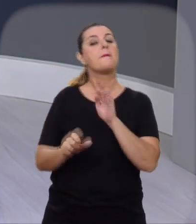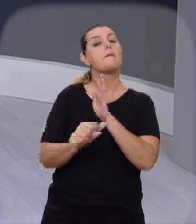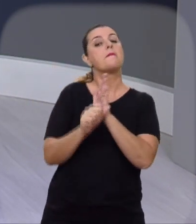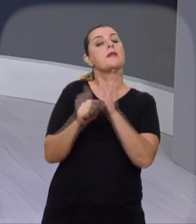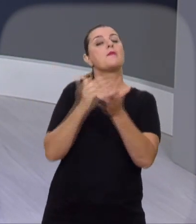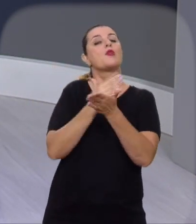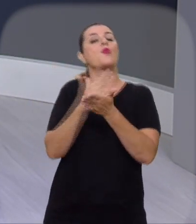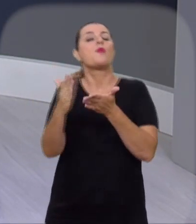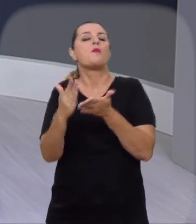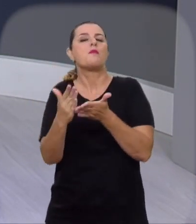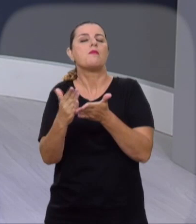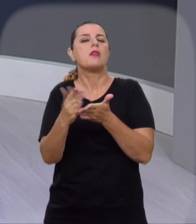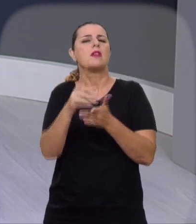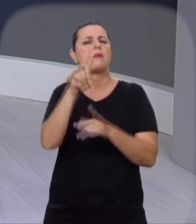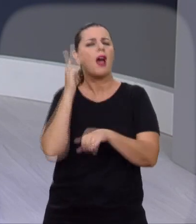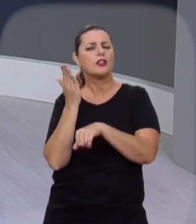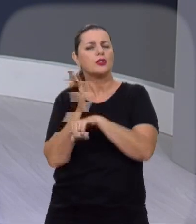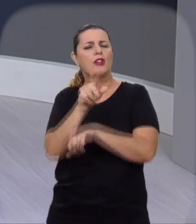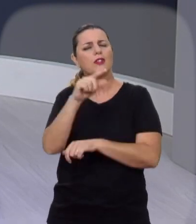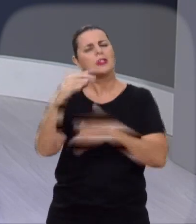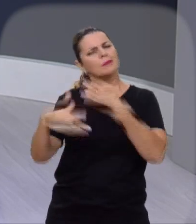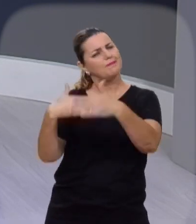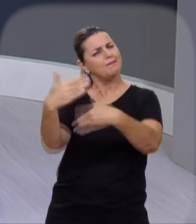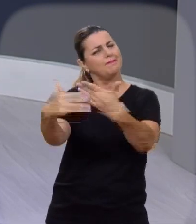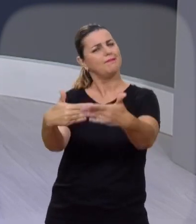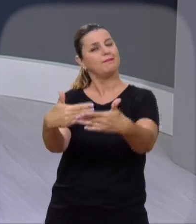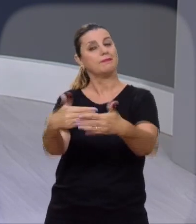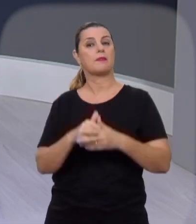passo. Nós estamos aqui para ajudar você nesse processo.